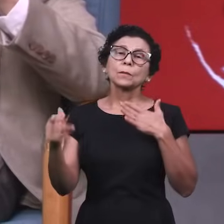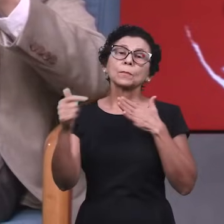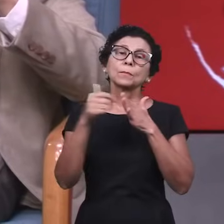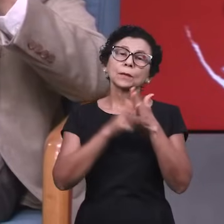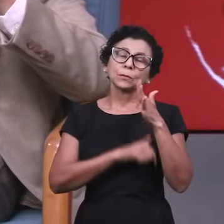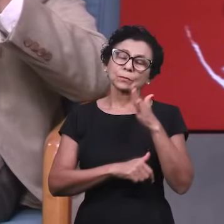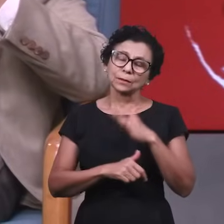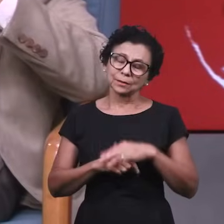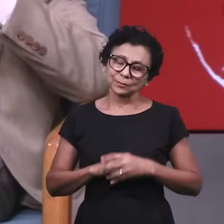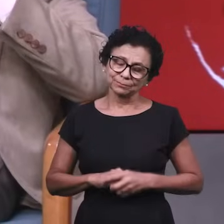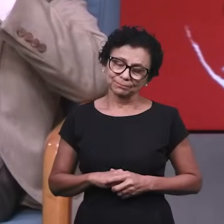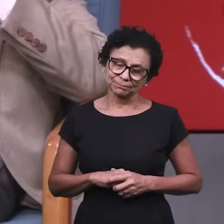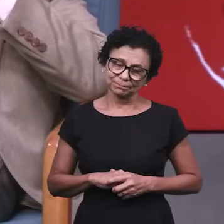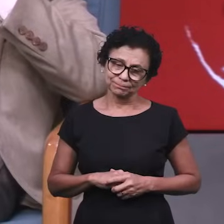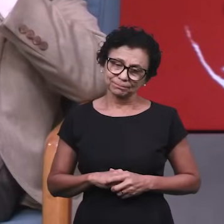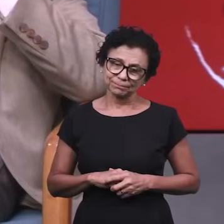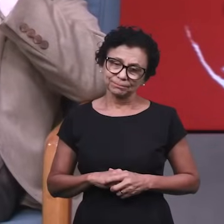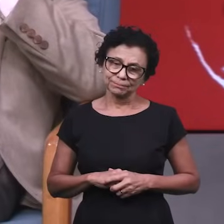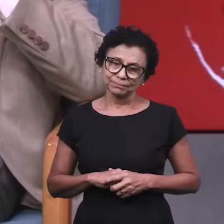e a pergunta é a seguinte: